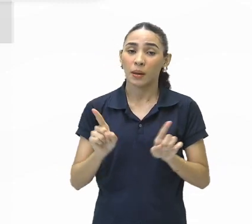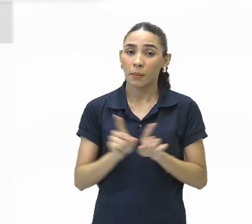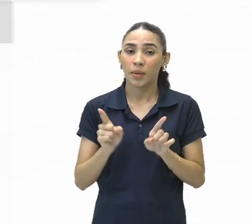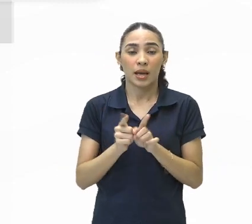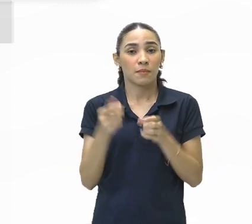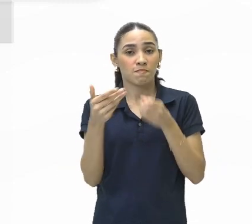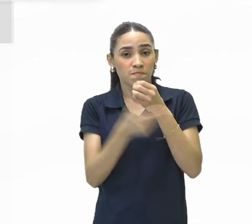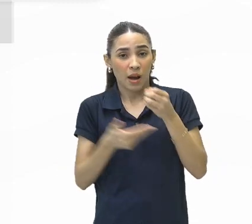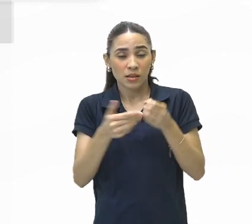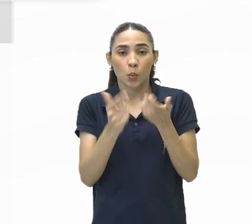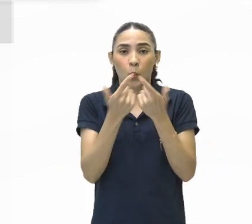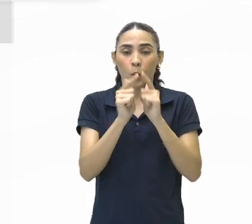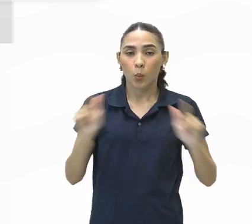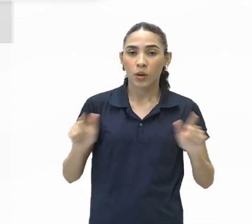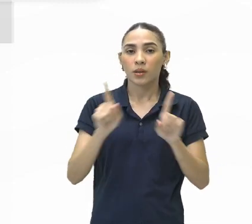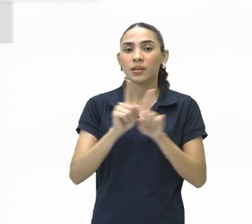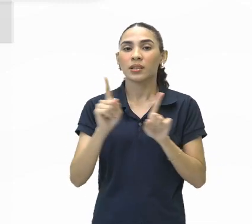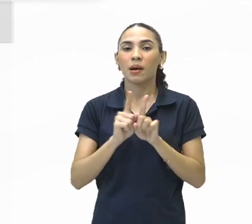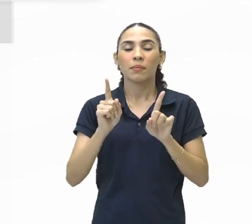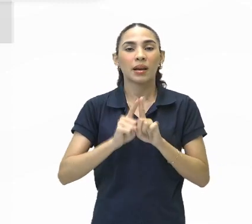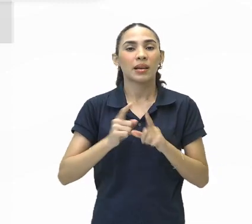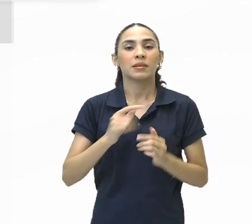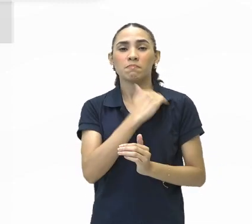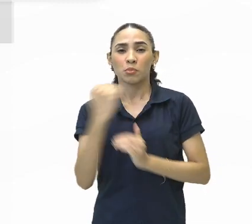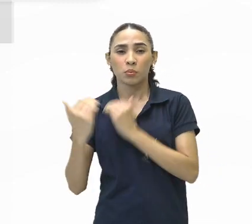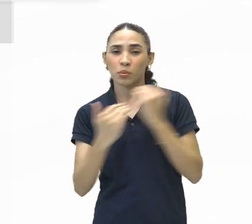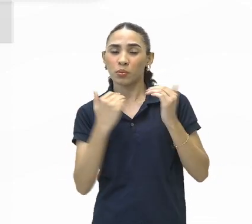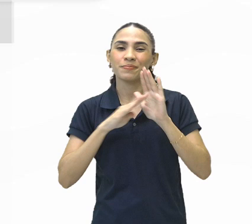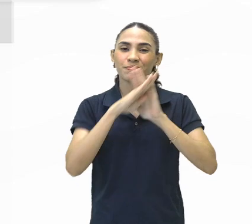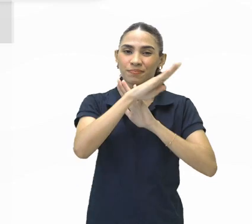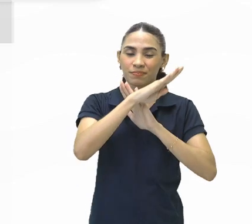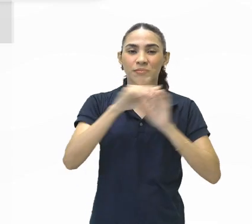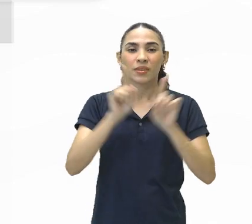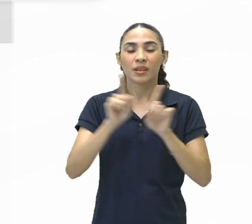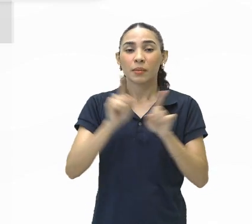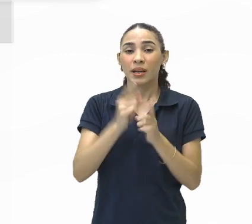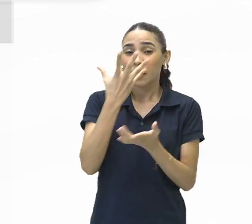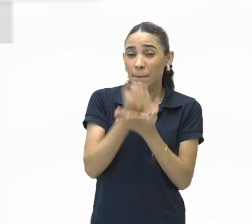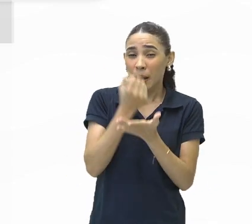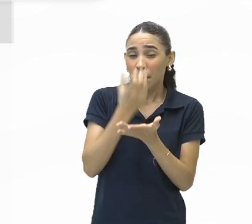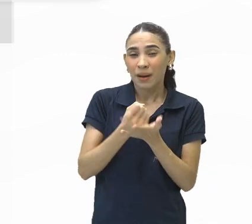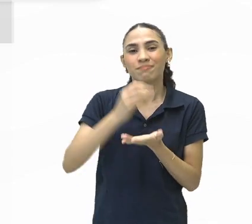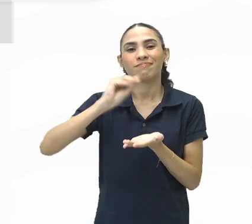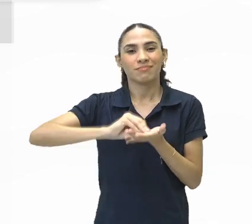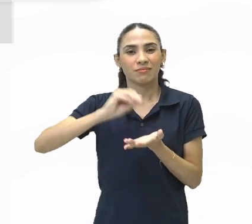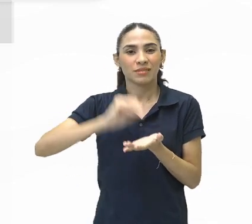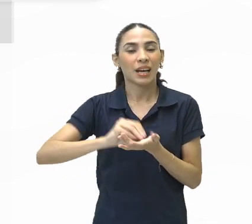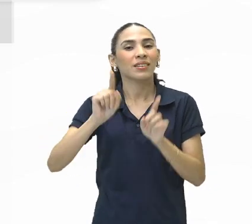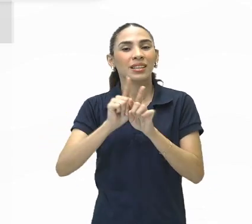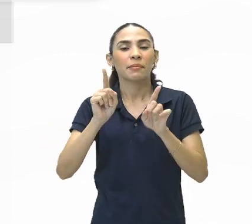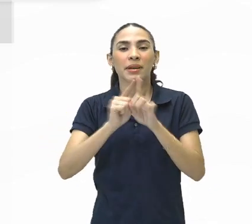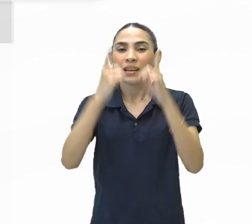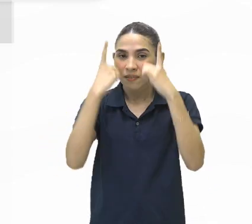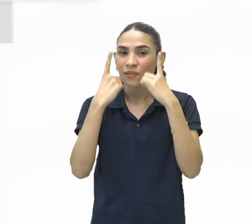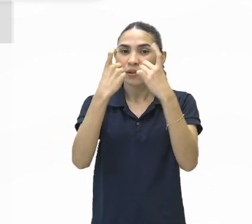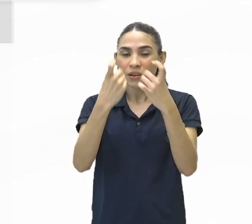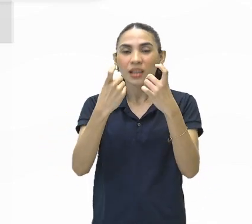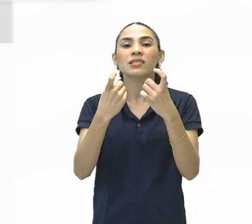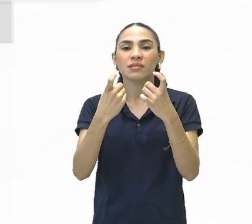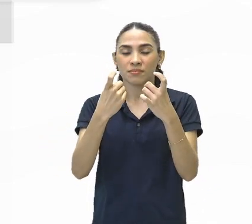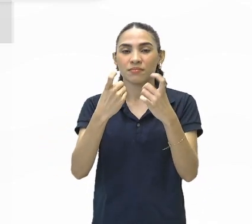básicos, altos índices de mortalidade, analfabetismo e também a violência que estava